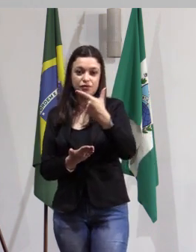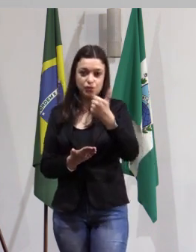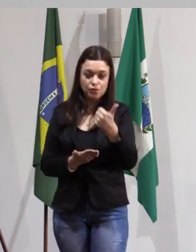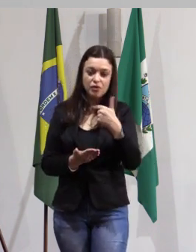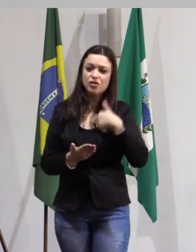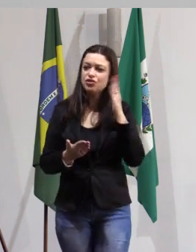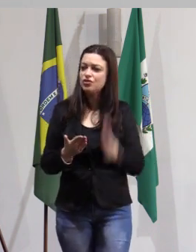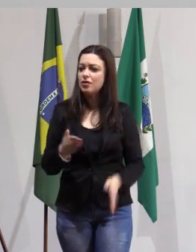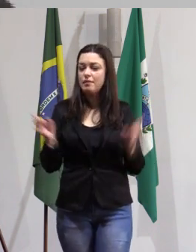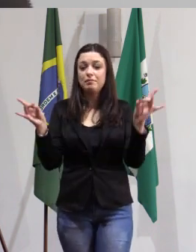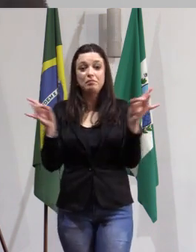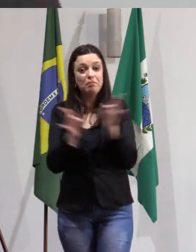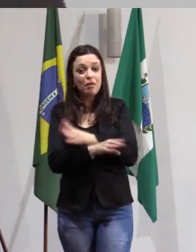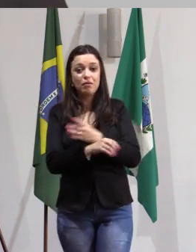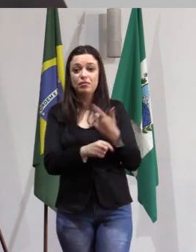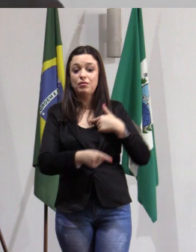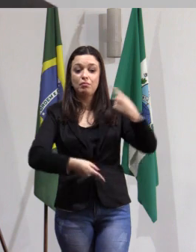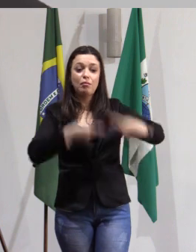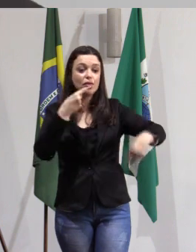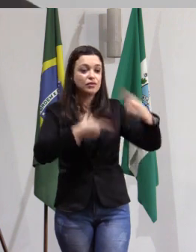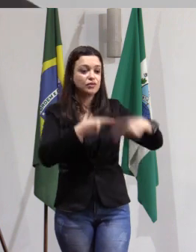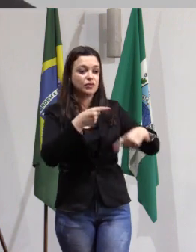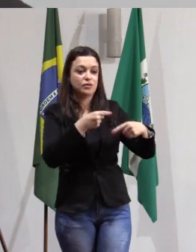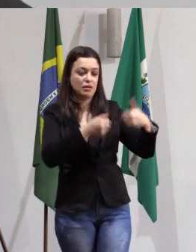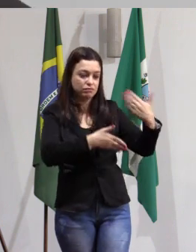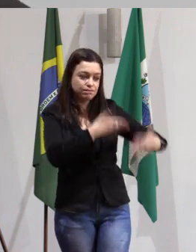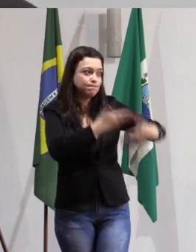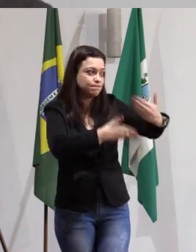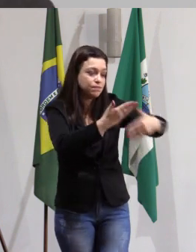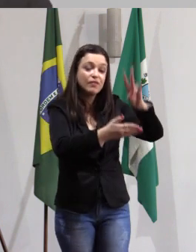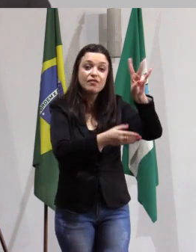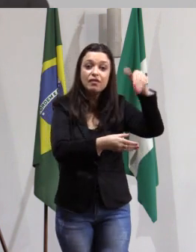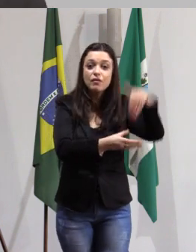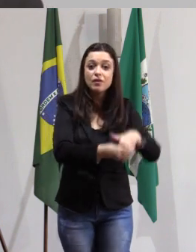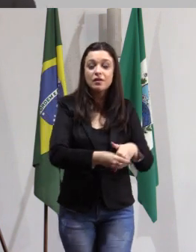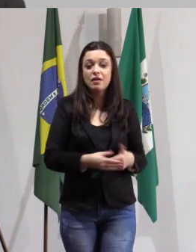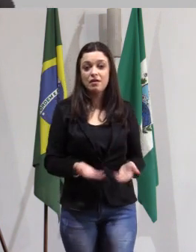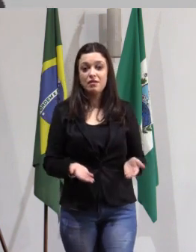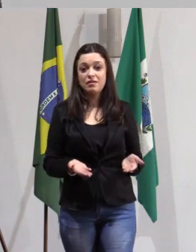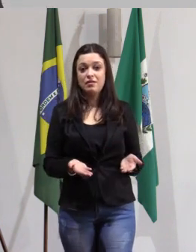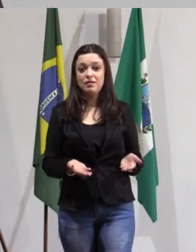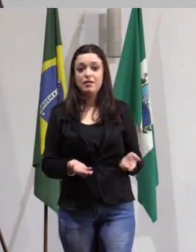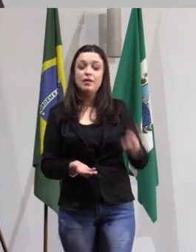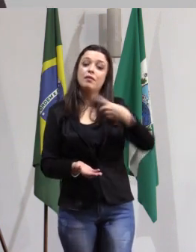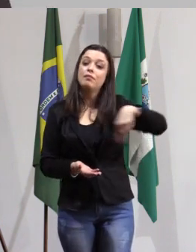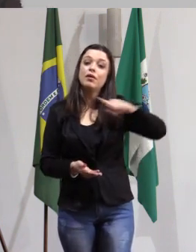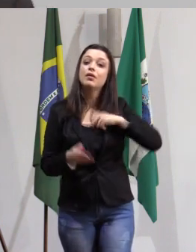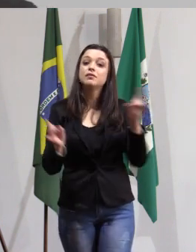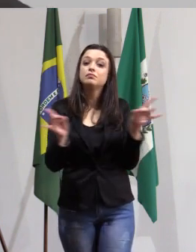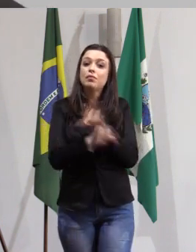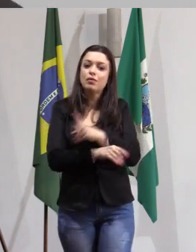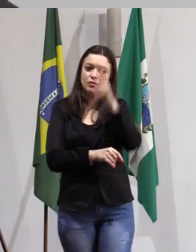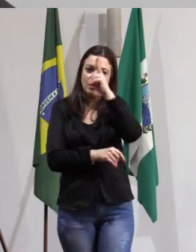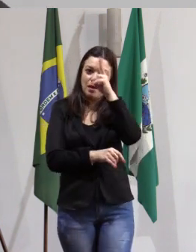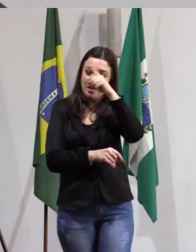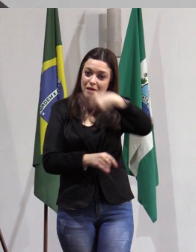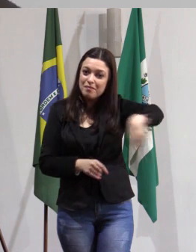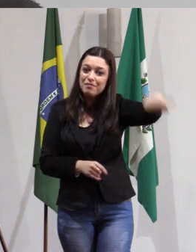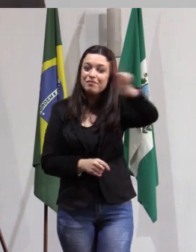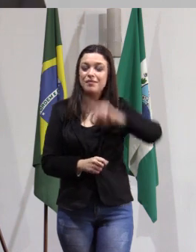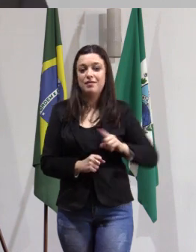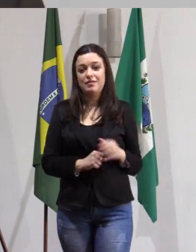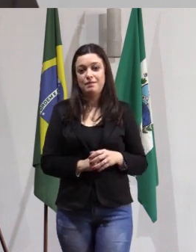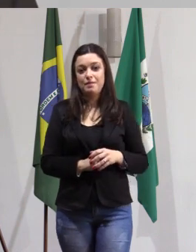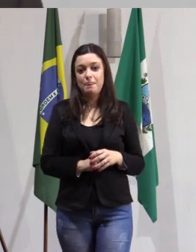políticas públicas que estavam no caminho sobre isso. Para nós é bastante eloquente, está muito na memória o print que